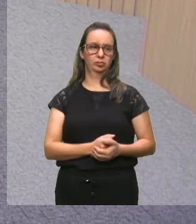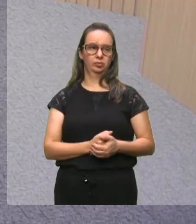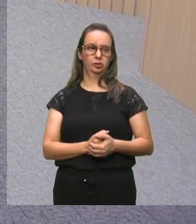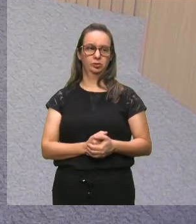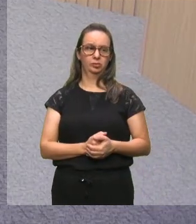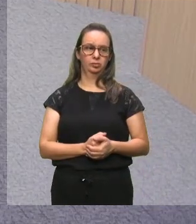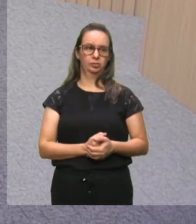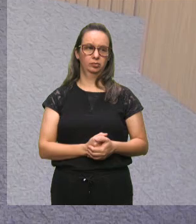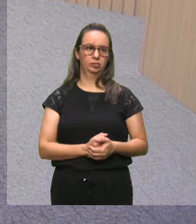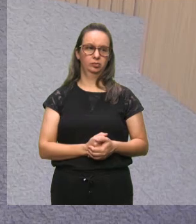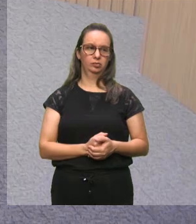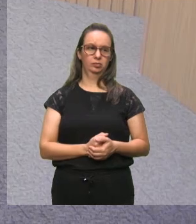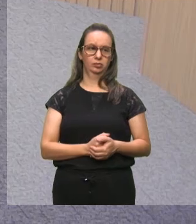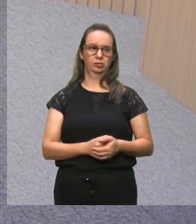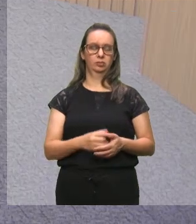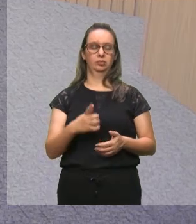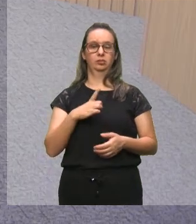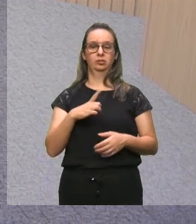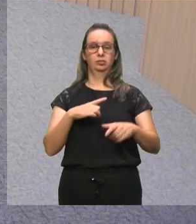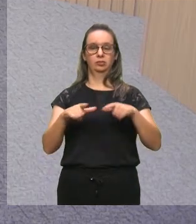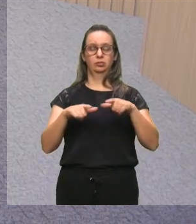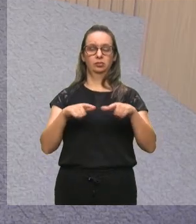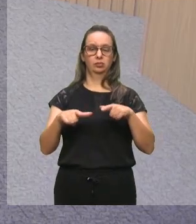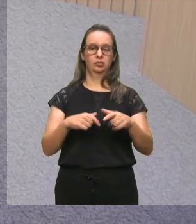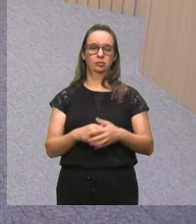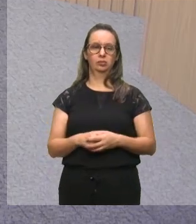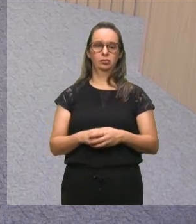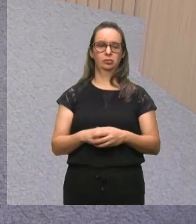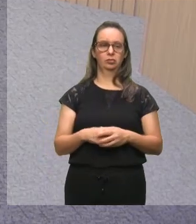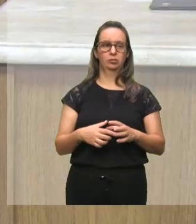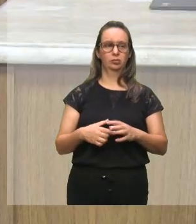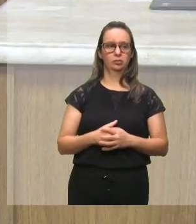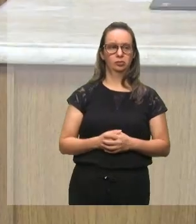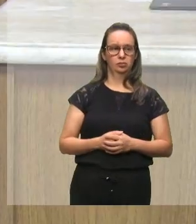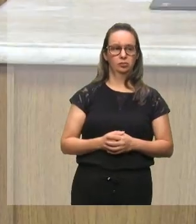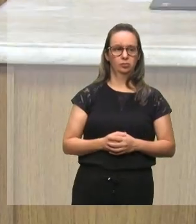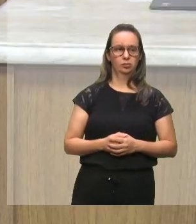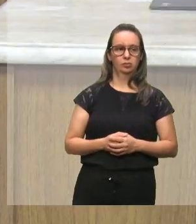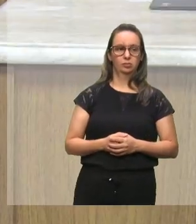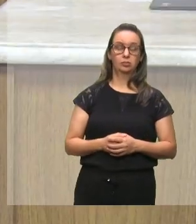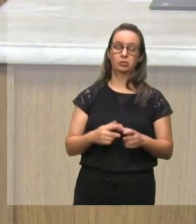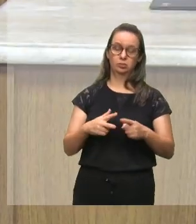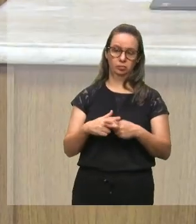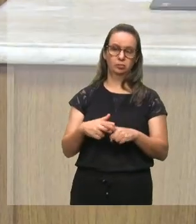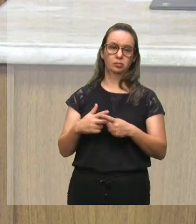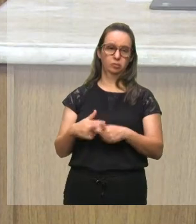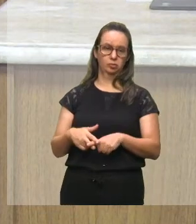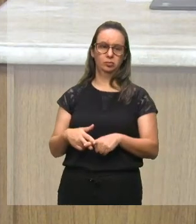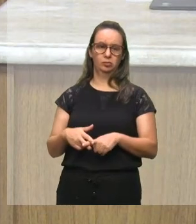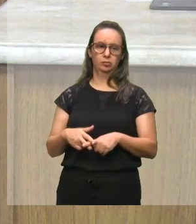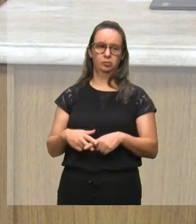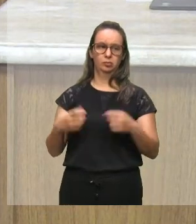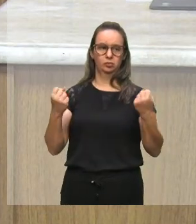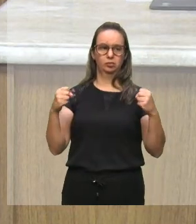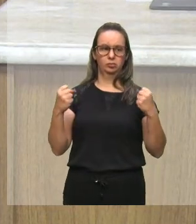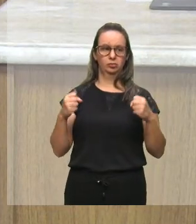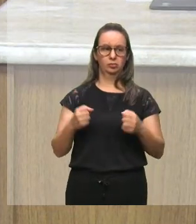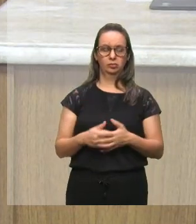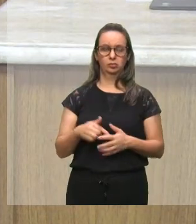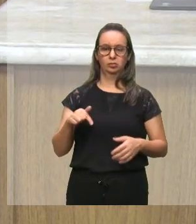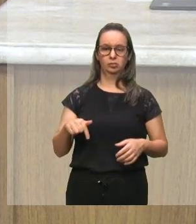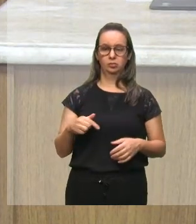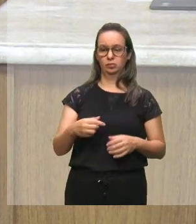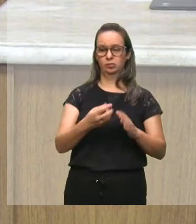Fernando, a gente tem uma atividade aberta no orçamento para manutenção de academias ao ar livre. Hoje, se a gente pegar o orçamento do